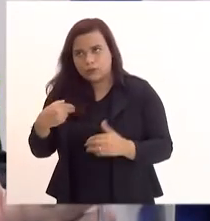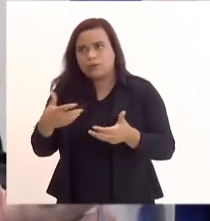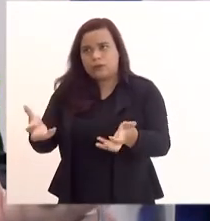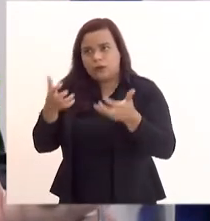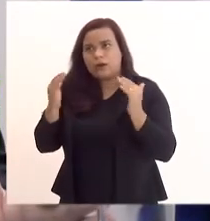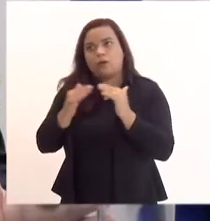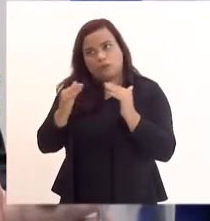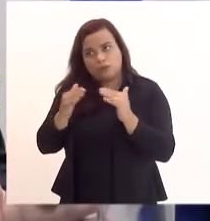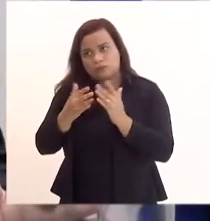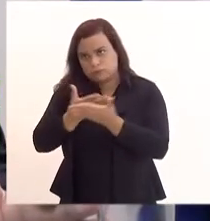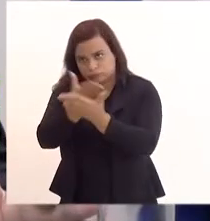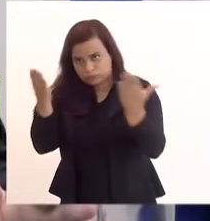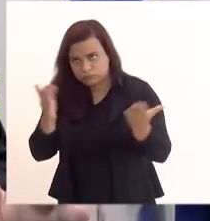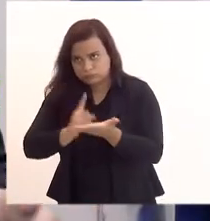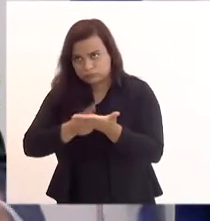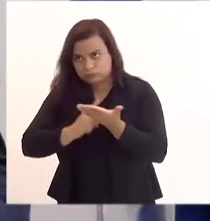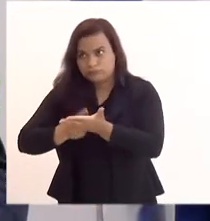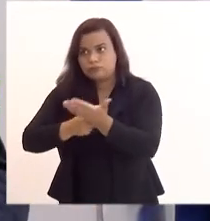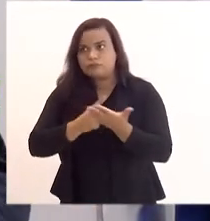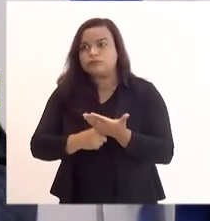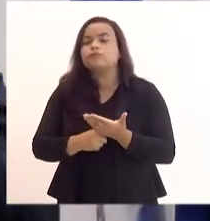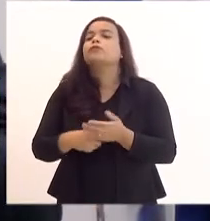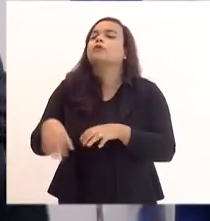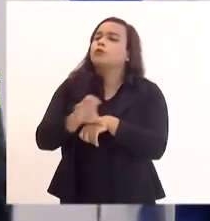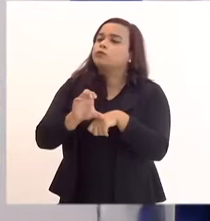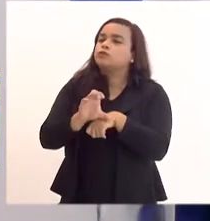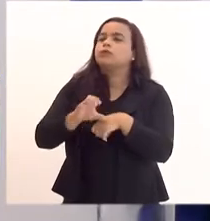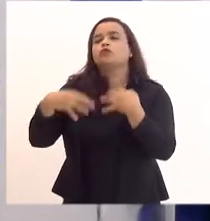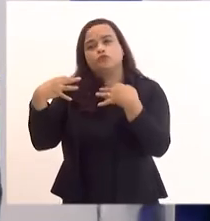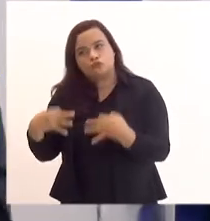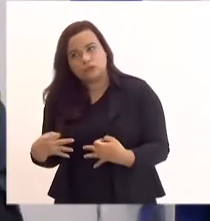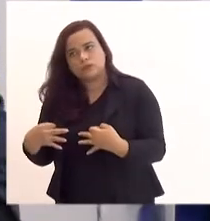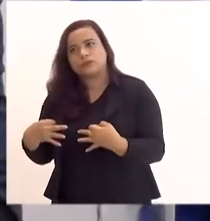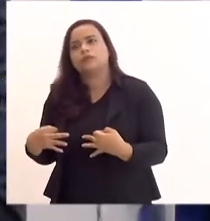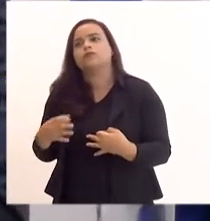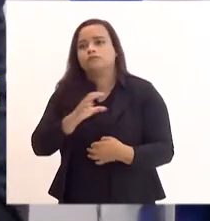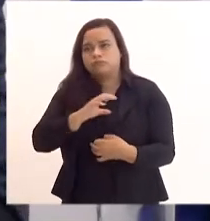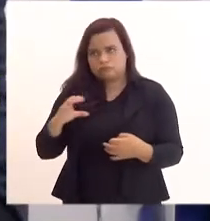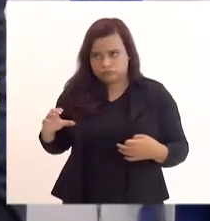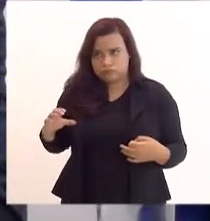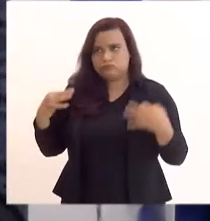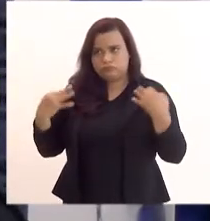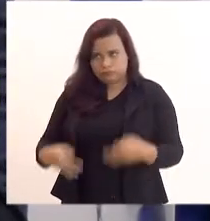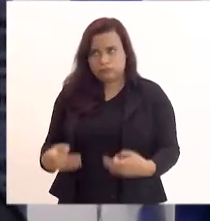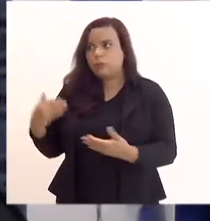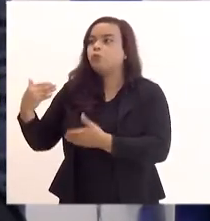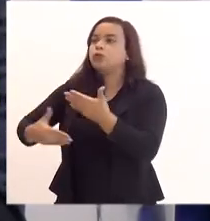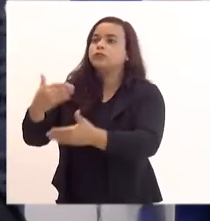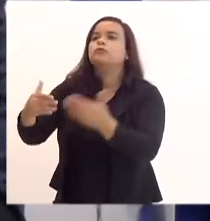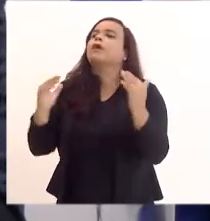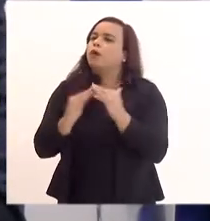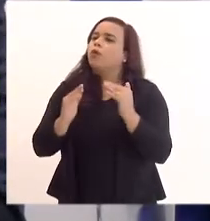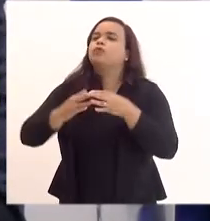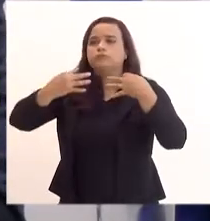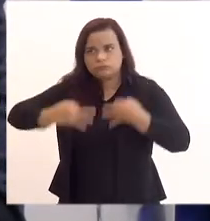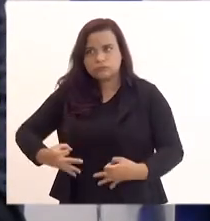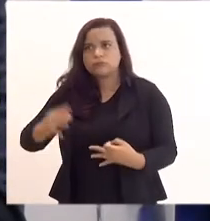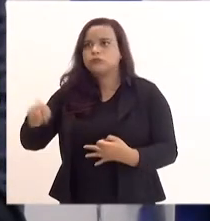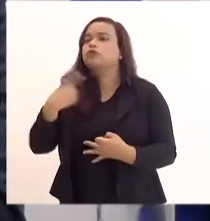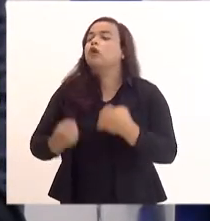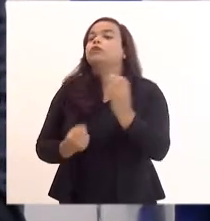aqui, pela Constituição de Justiça. Mas eu quero um acordo, assim, de procedimento, Luiz. Que a gente fizesse um